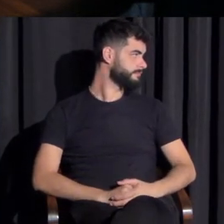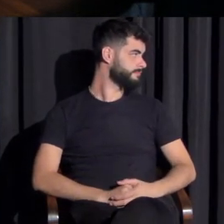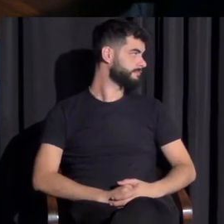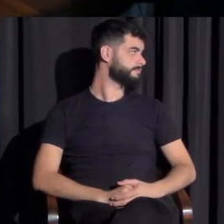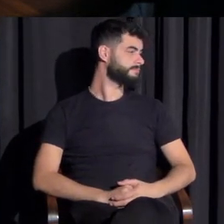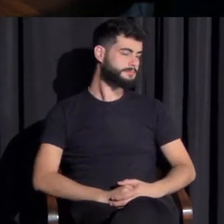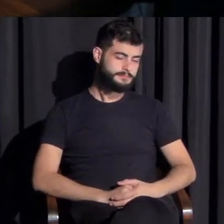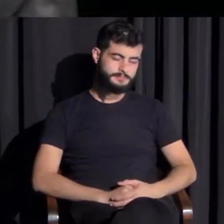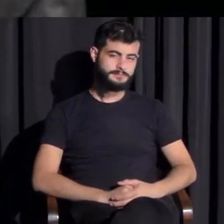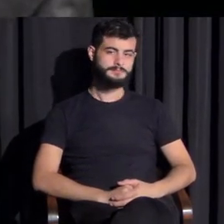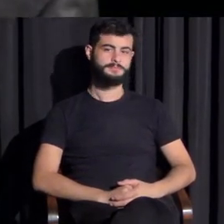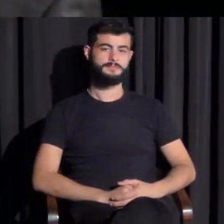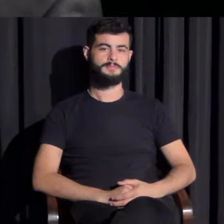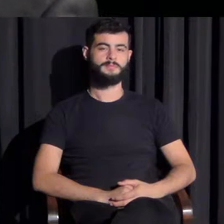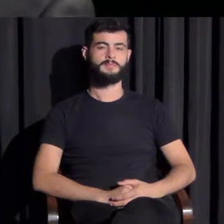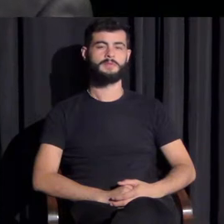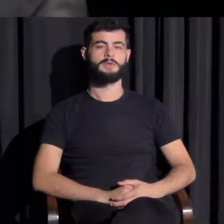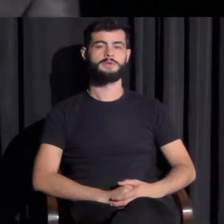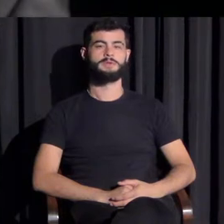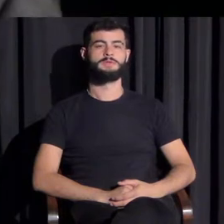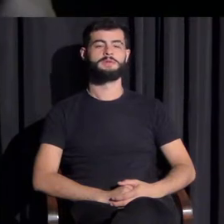Bom, eu vou